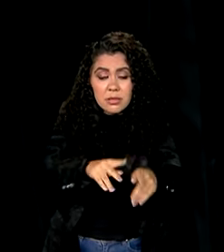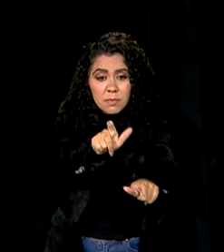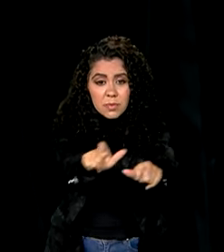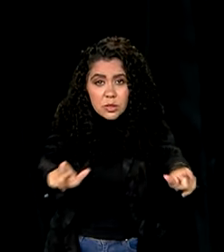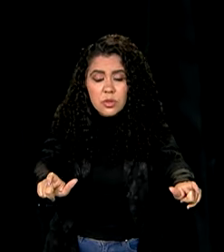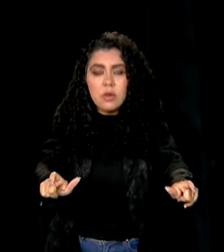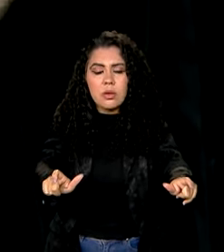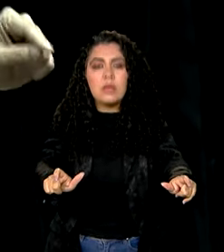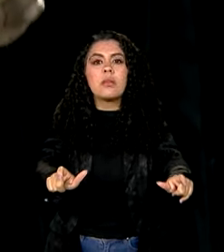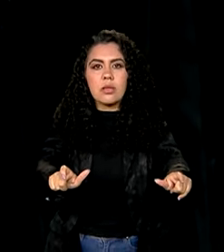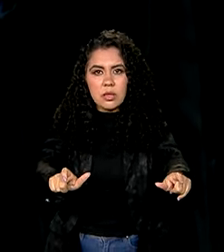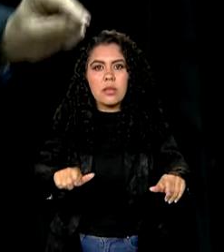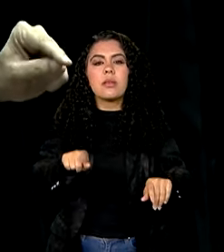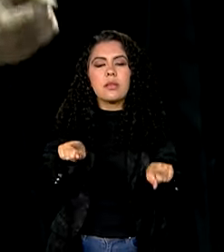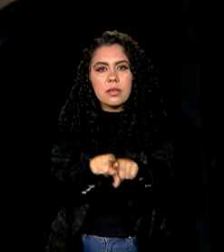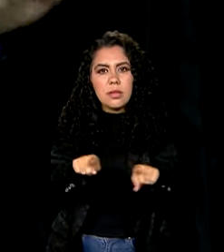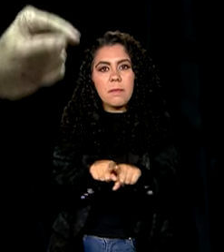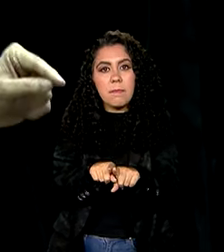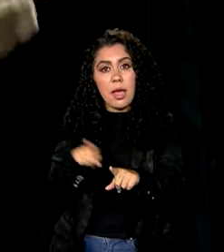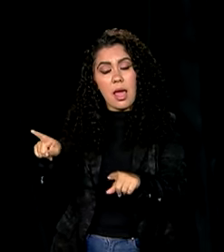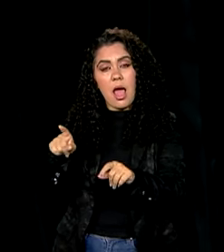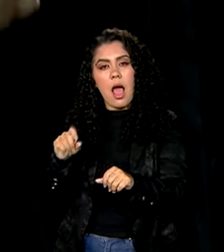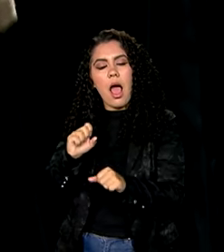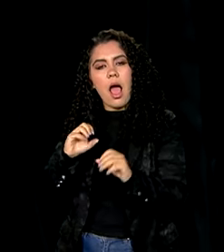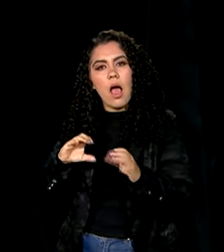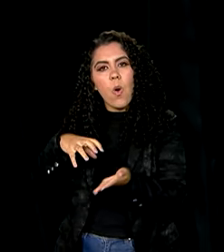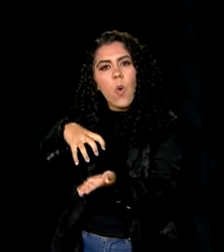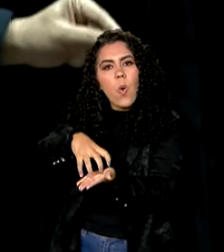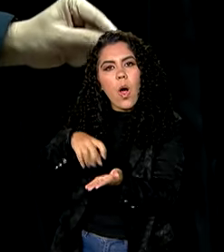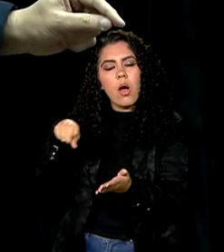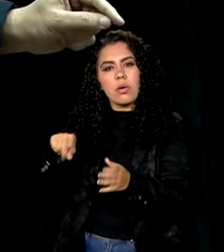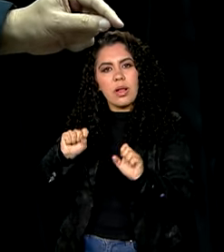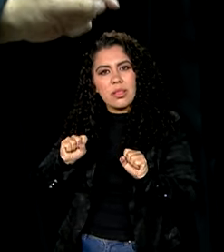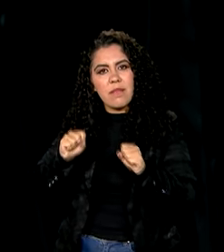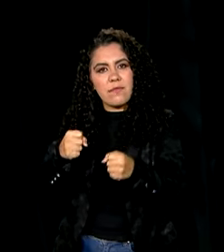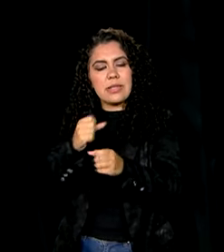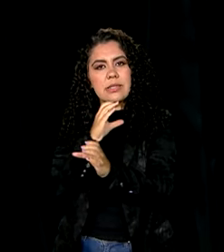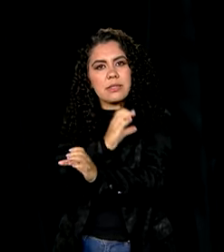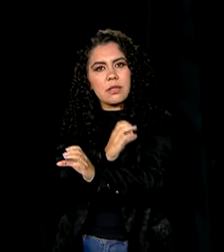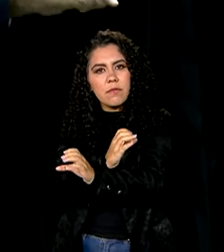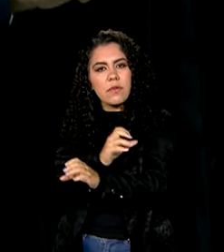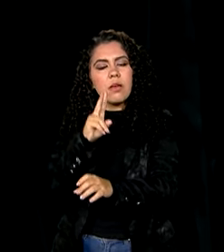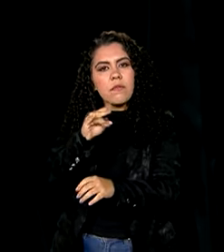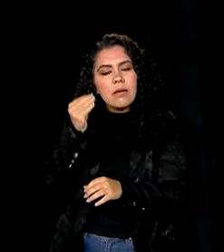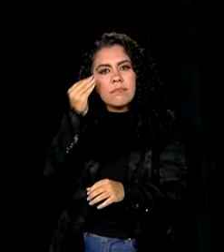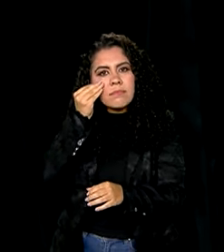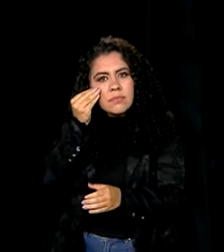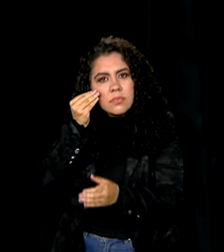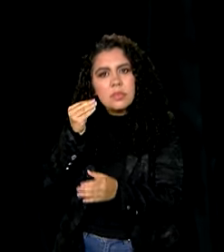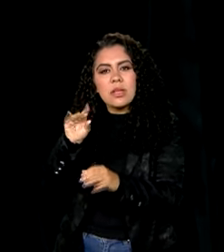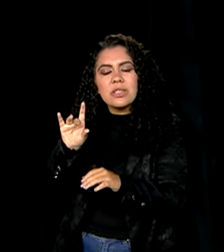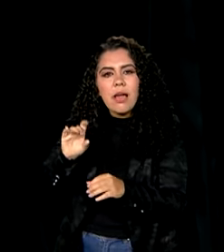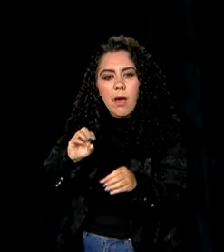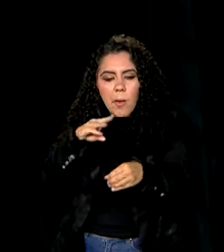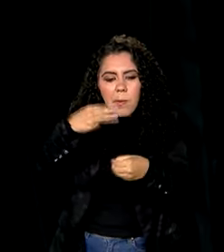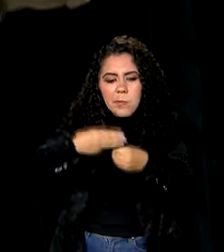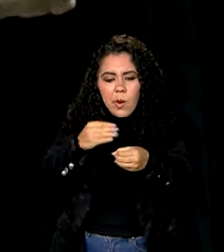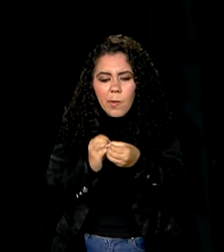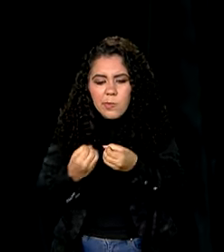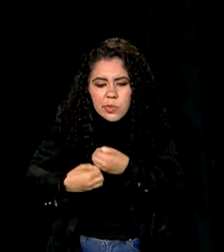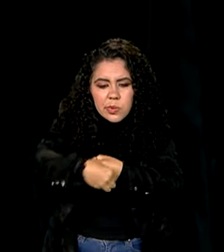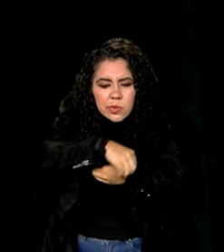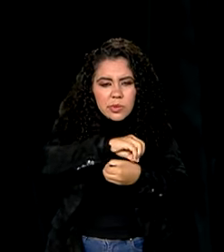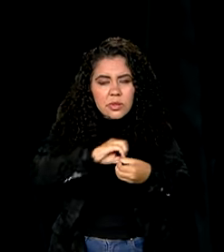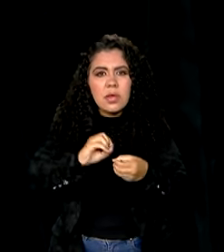que será testado pela Defesa Civil de cada município, aquela poligonal, aquelas ruas onde as